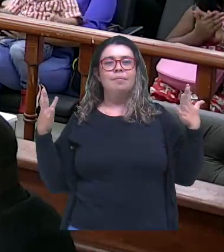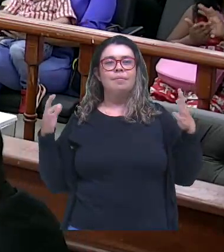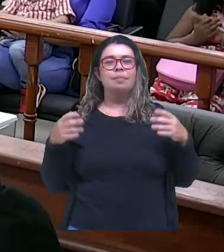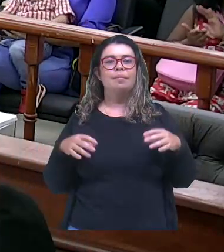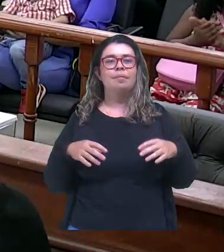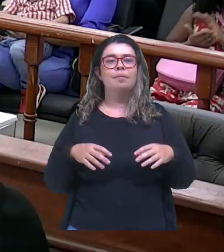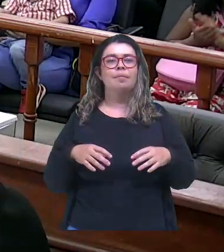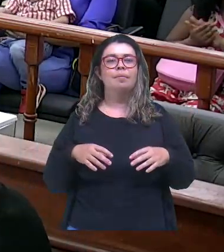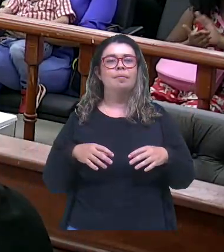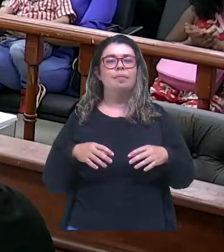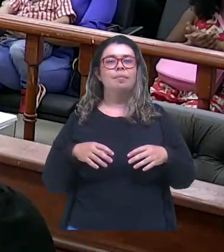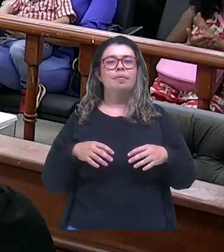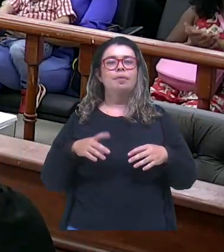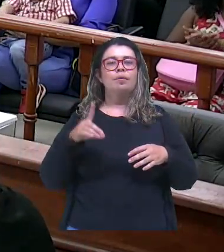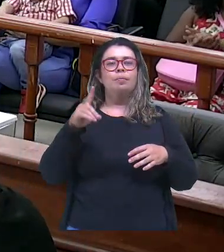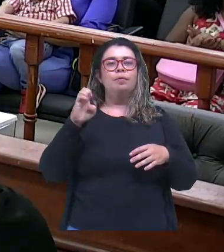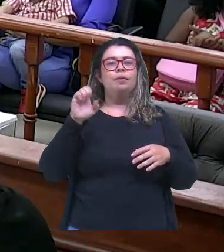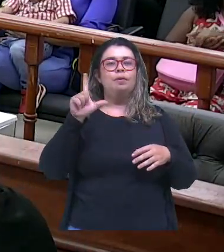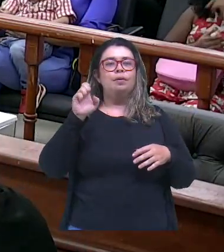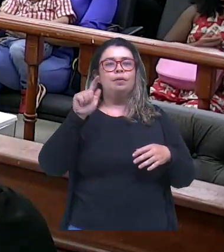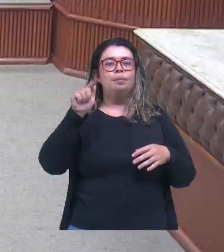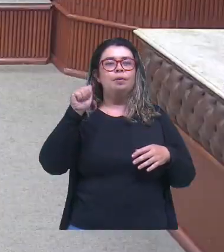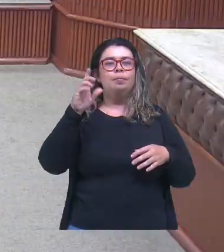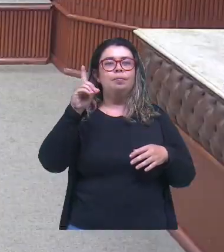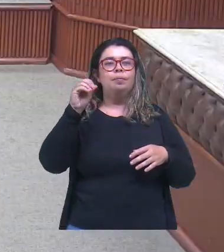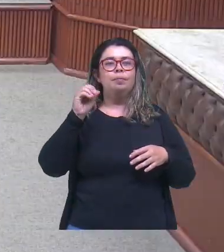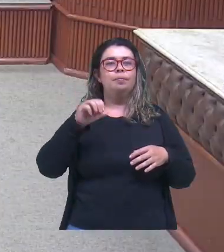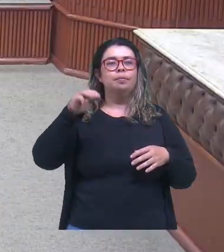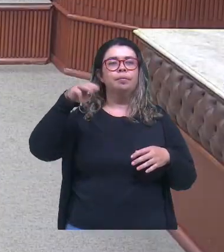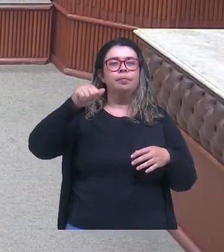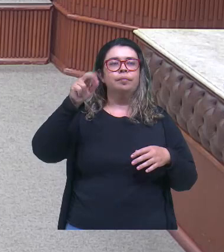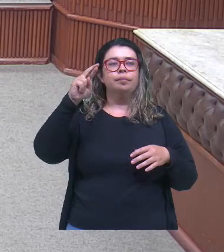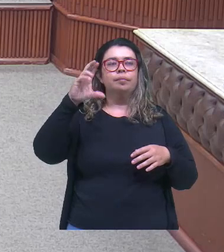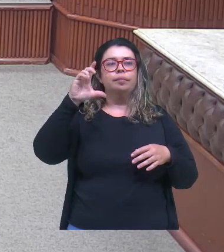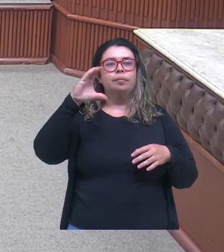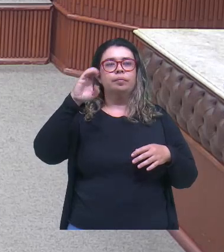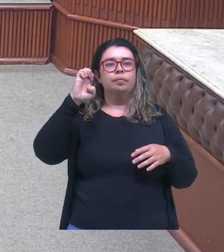Delegado da Delegacia Seccional, Dr. Marcel Ito Okuma.